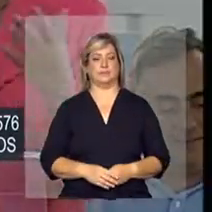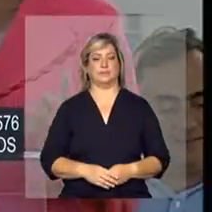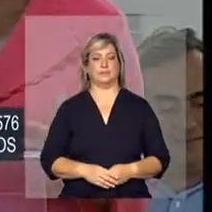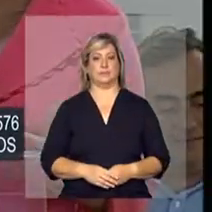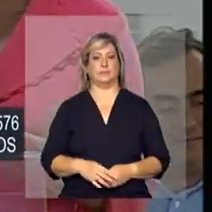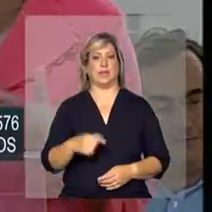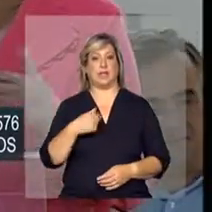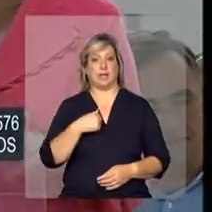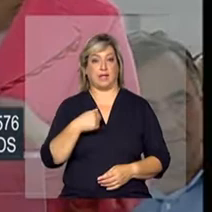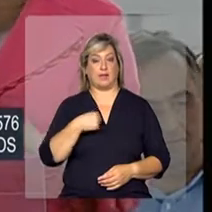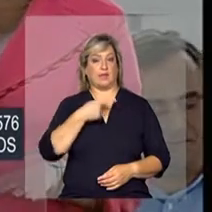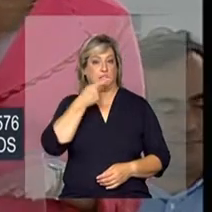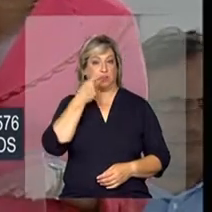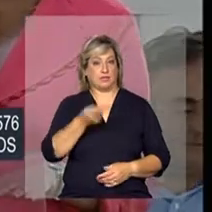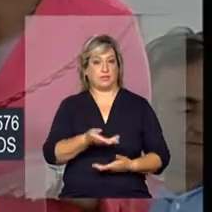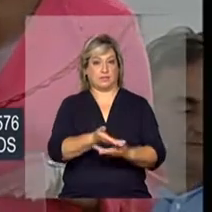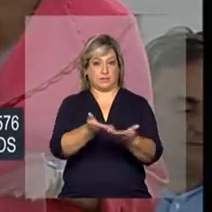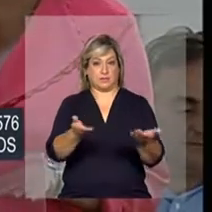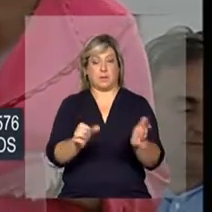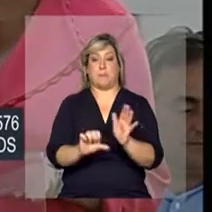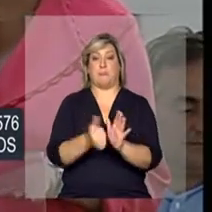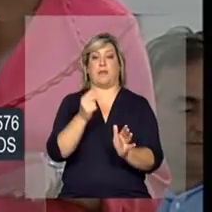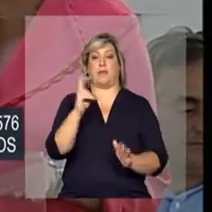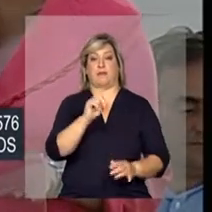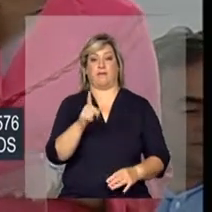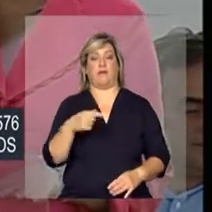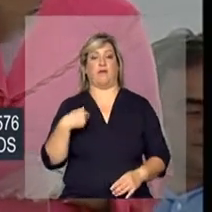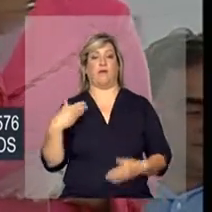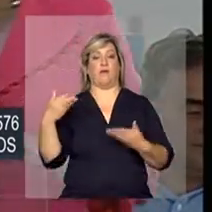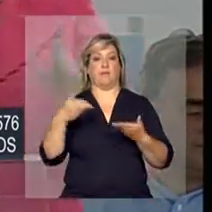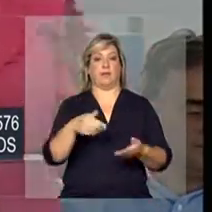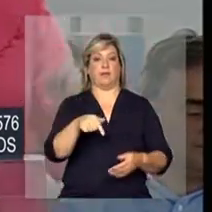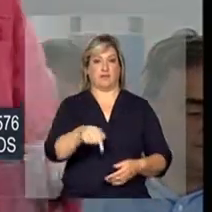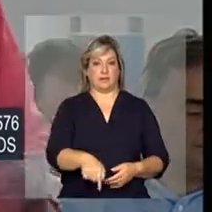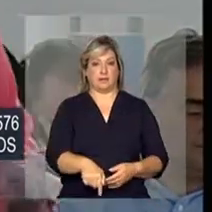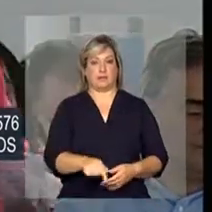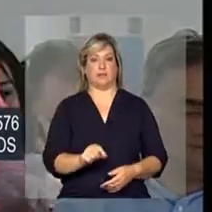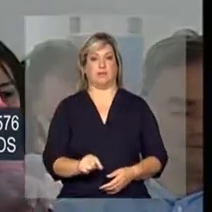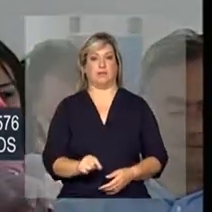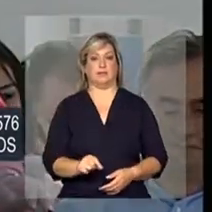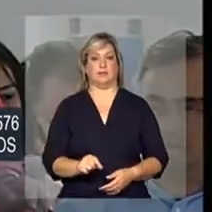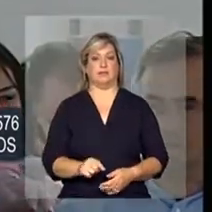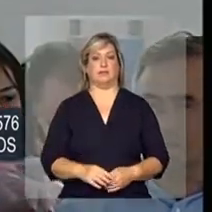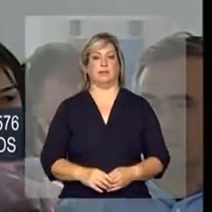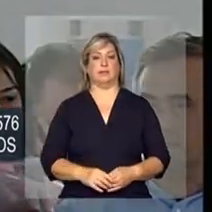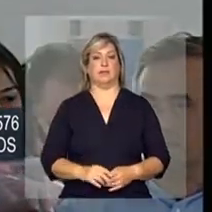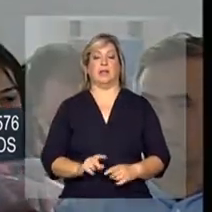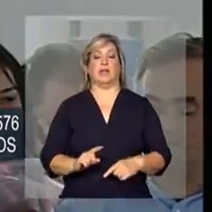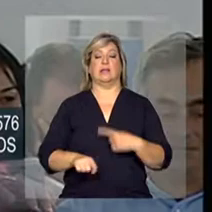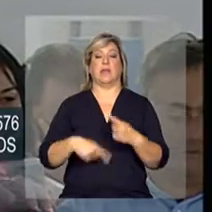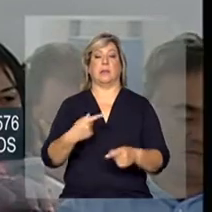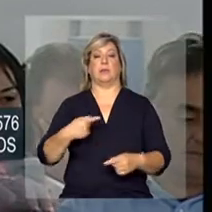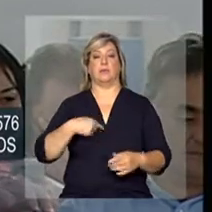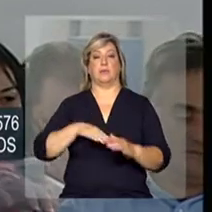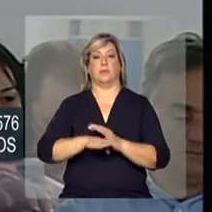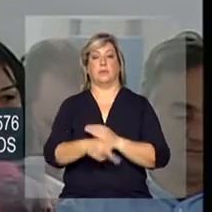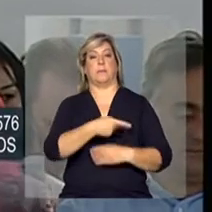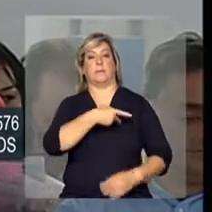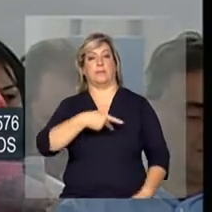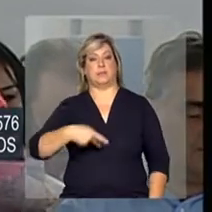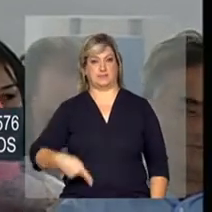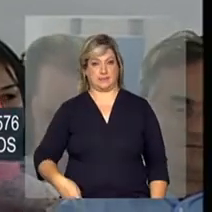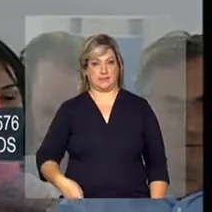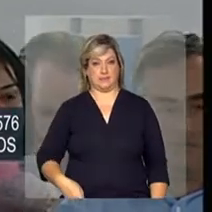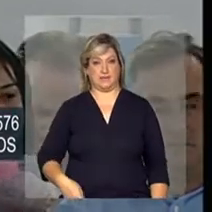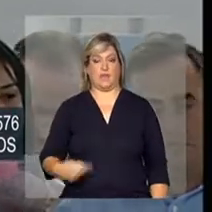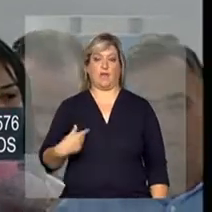Eu disse para vocês que essa é a primeira vez que eu venho aqui, depois que eu me tornei presidenta,